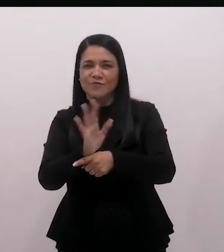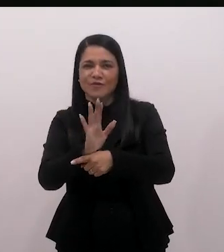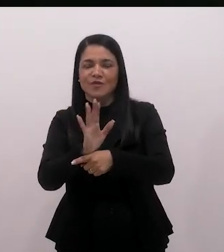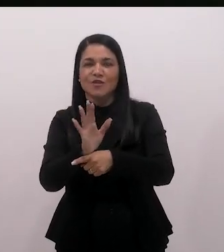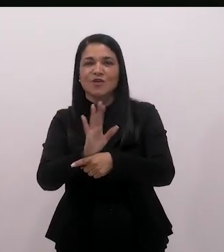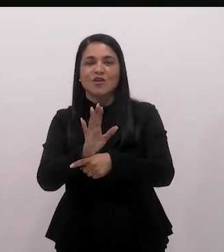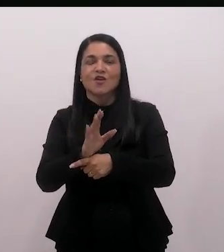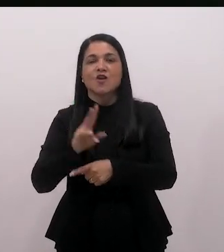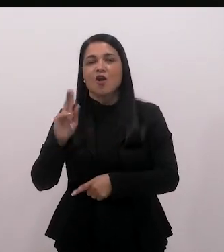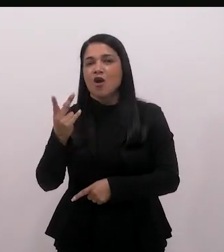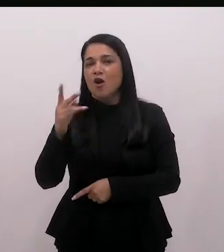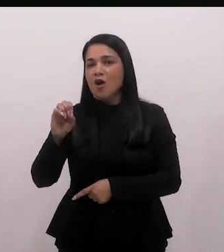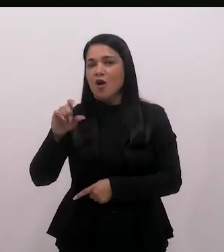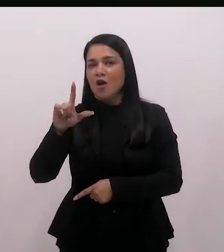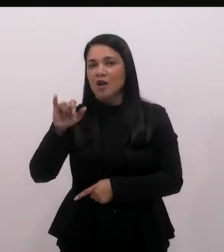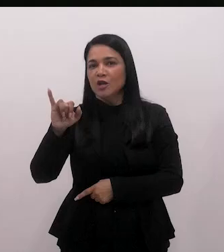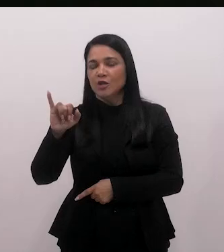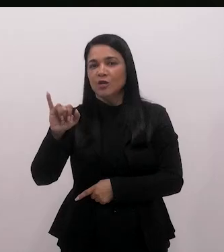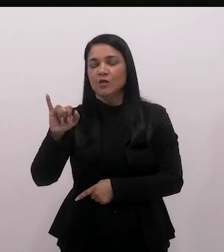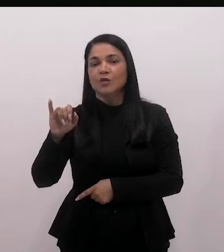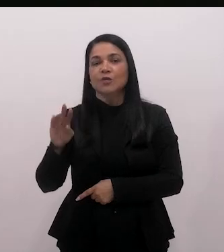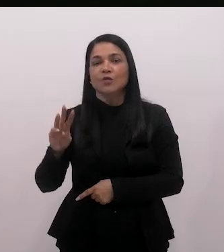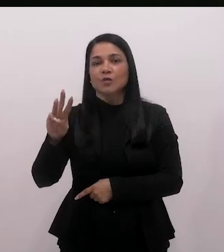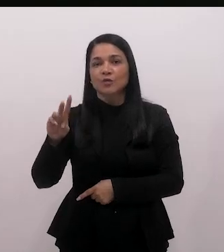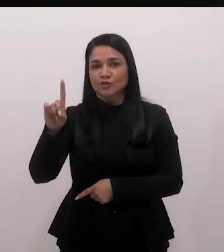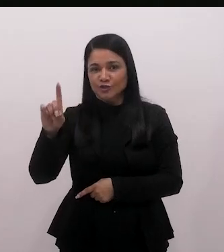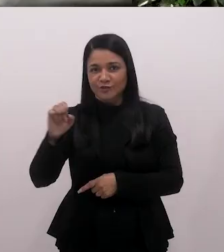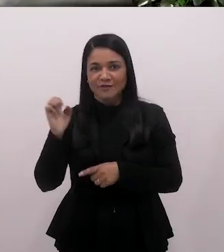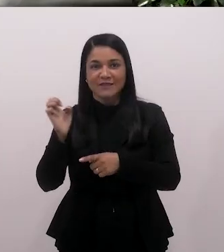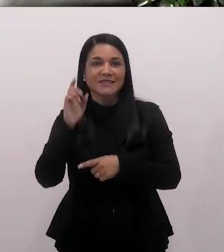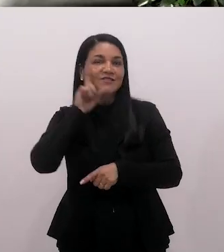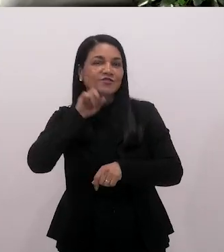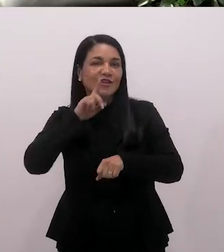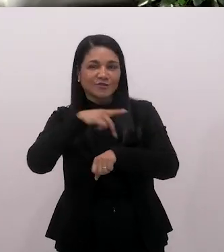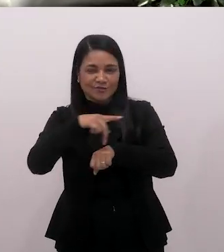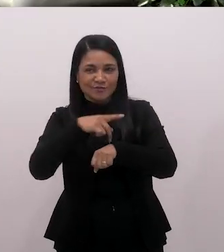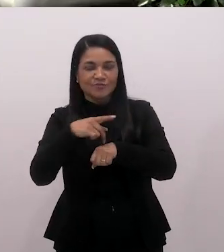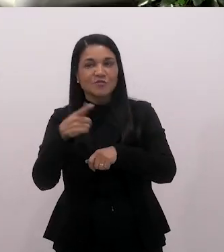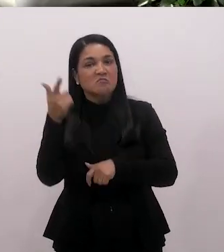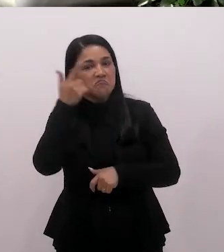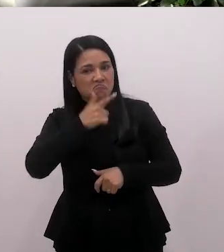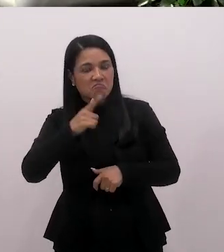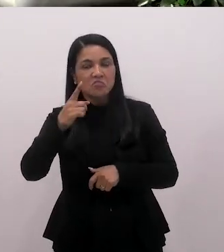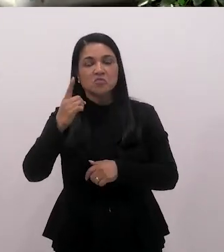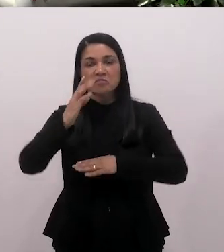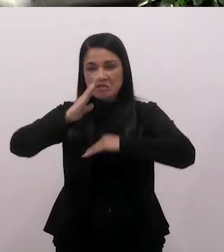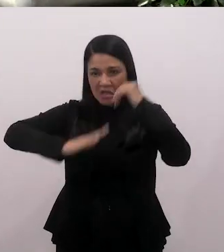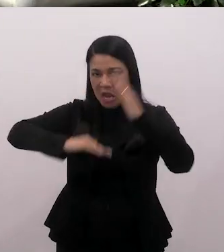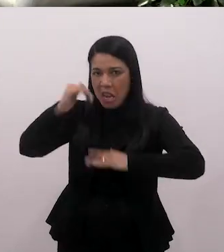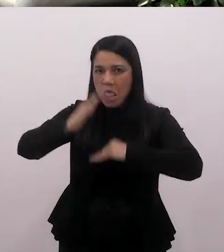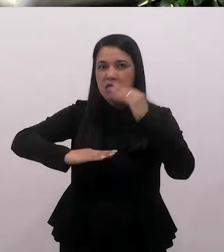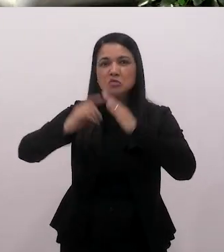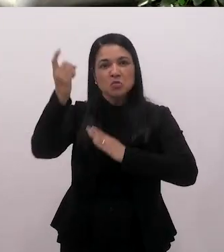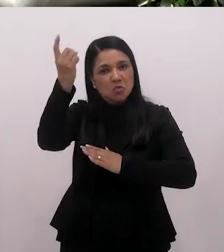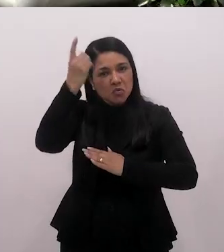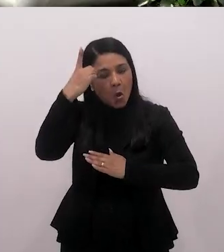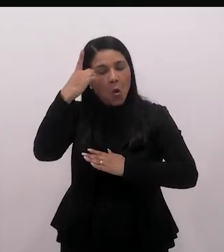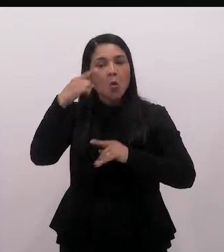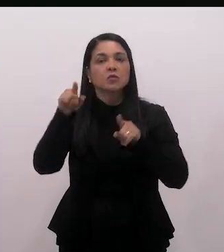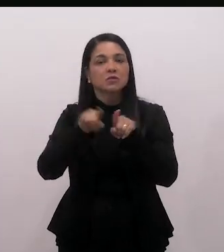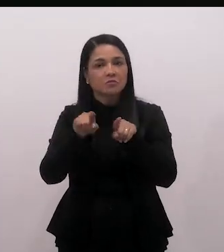filme brasileiro em Hollywood. Sempre. Eu não tenho dúvida absolutamente nenhuma. A gente porque vocês ganharam o vosso lugar pelo talento,